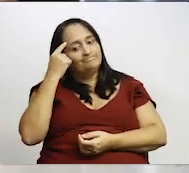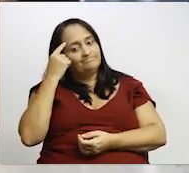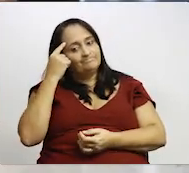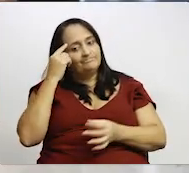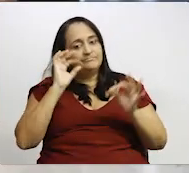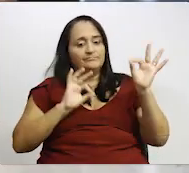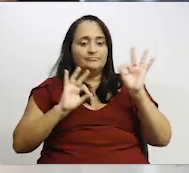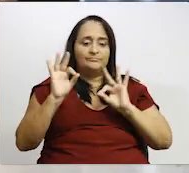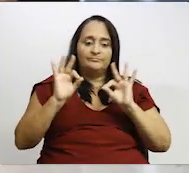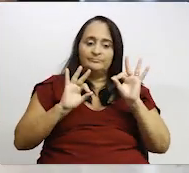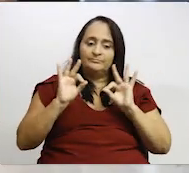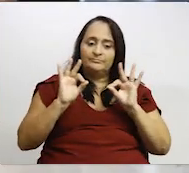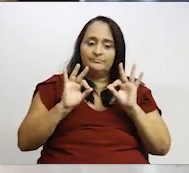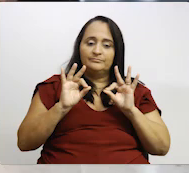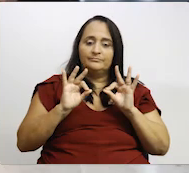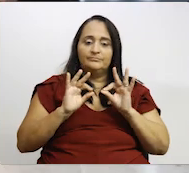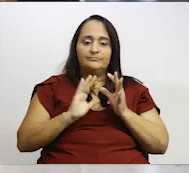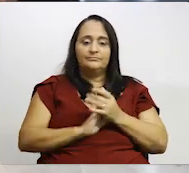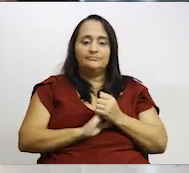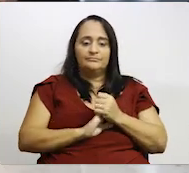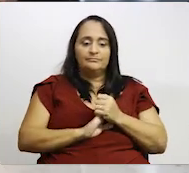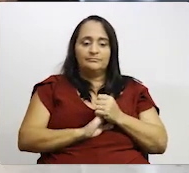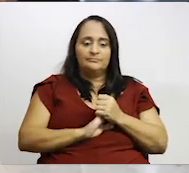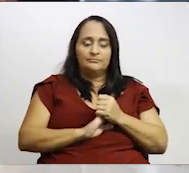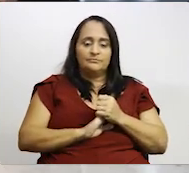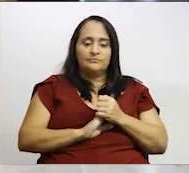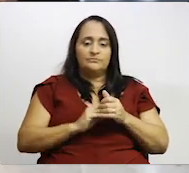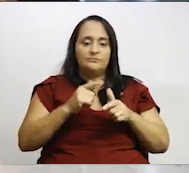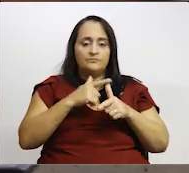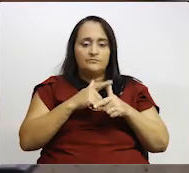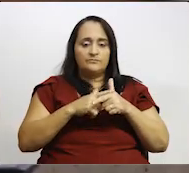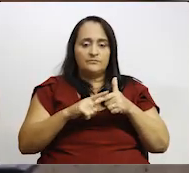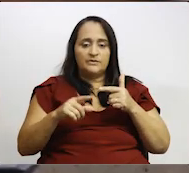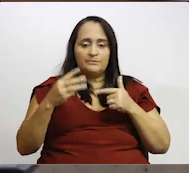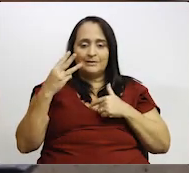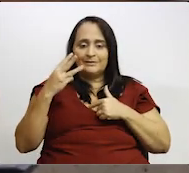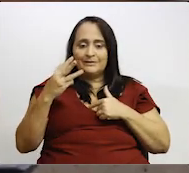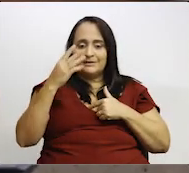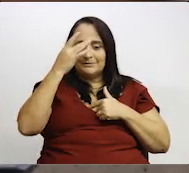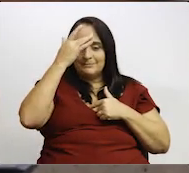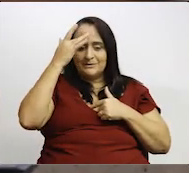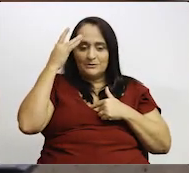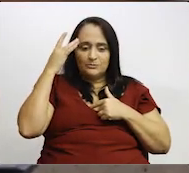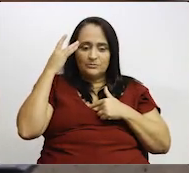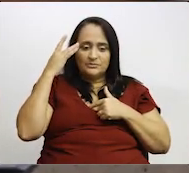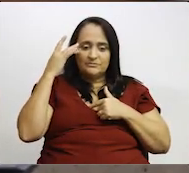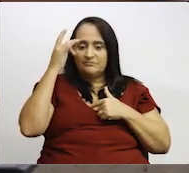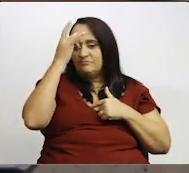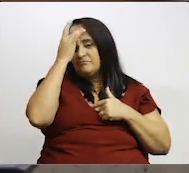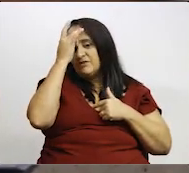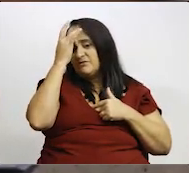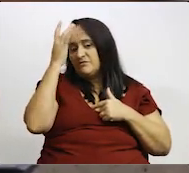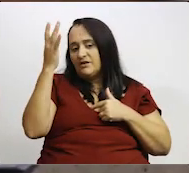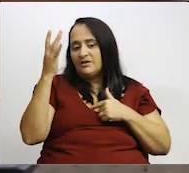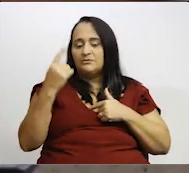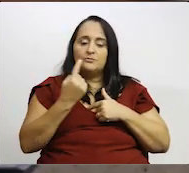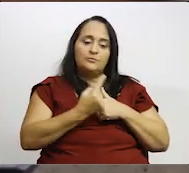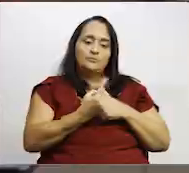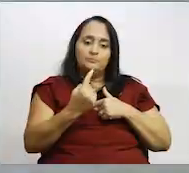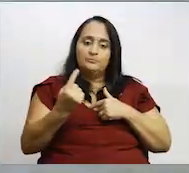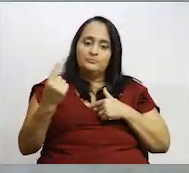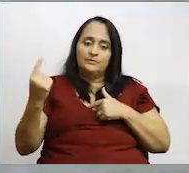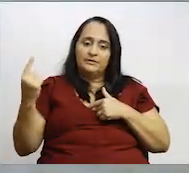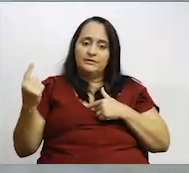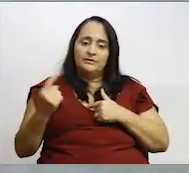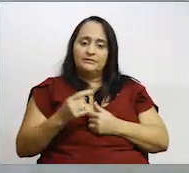Deixa eu separar as coisas para servir a pizza. Temos que dividir para 3 pessoas, né? Pratos e copos são